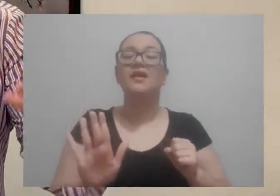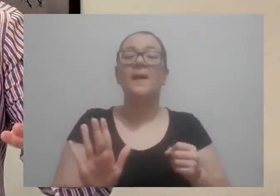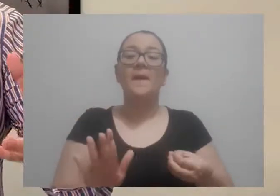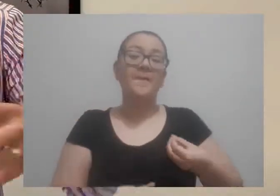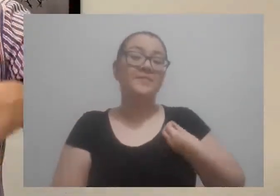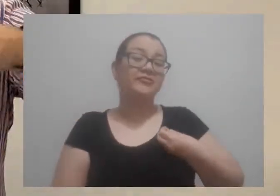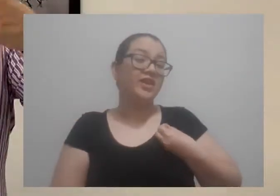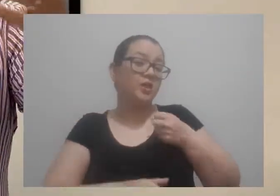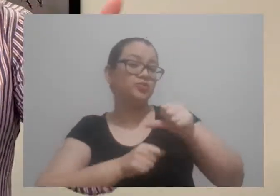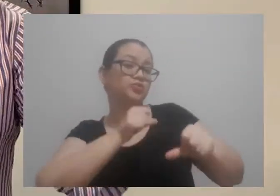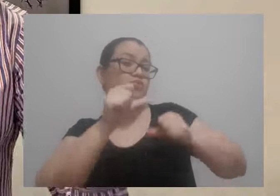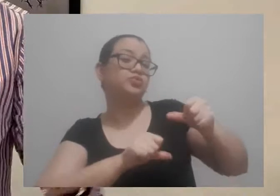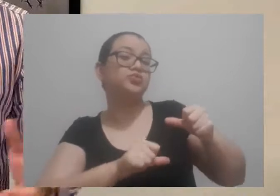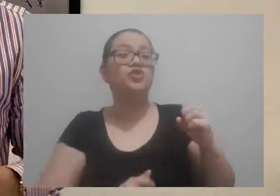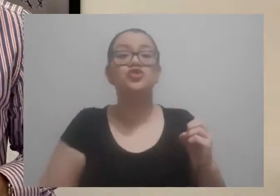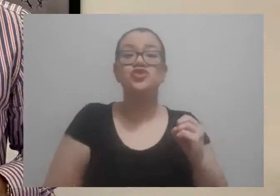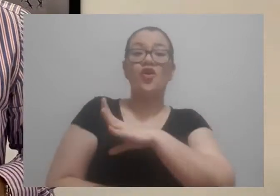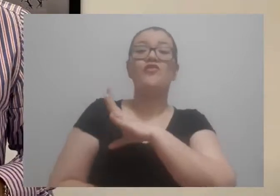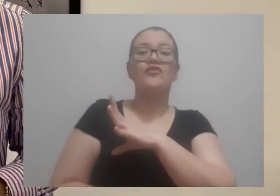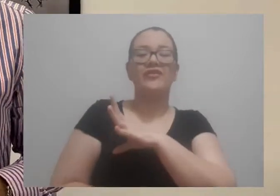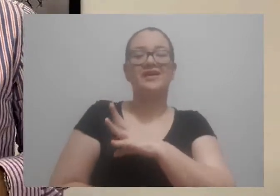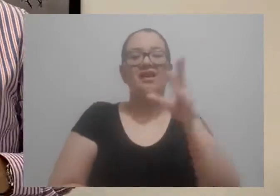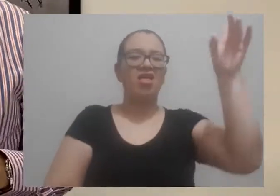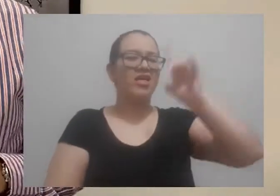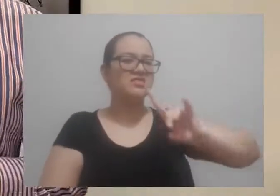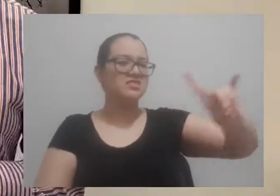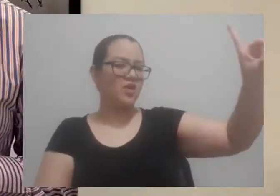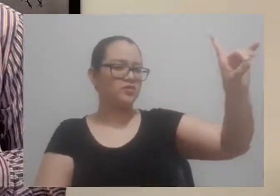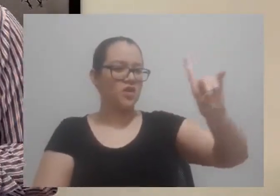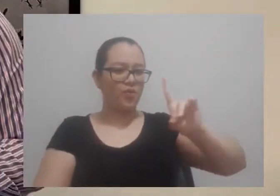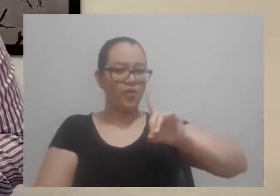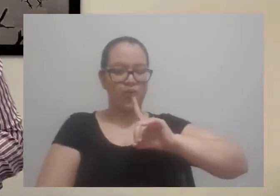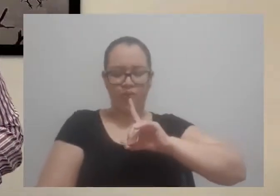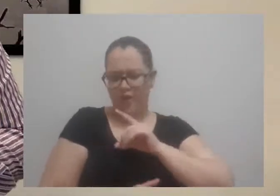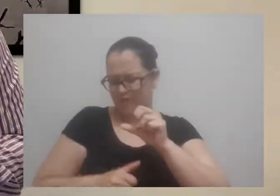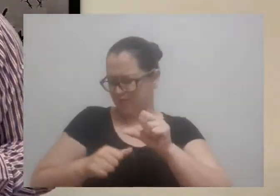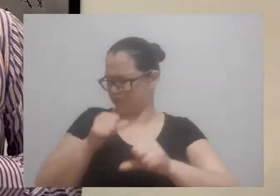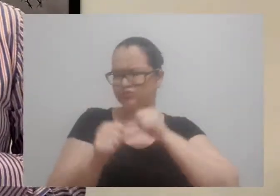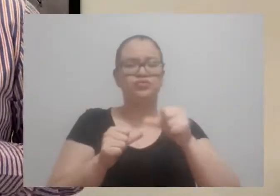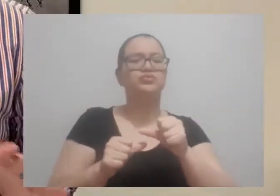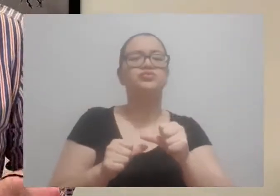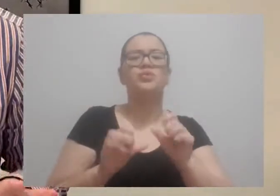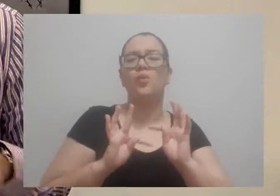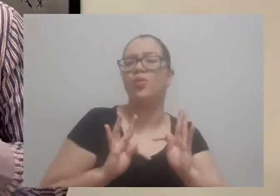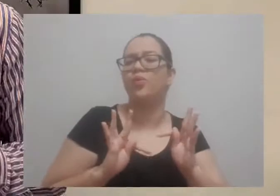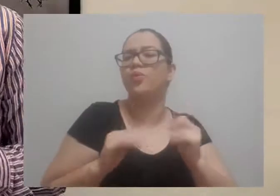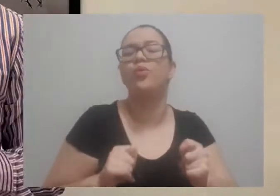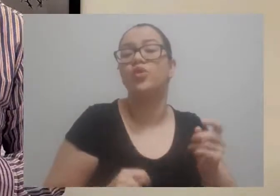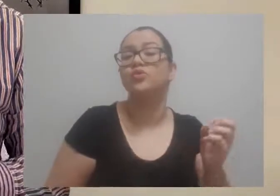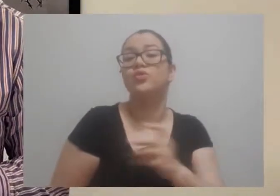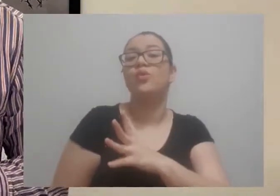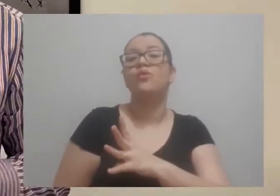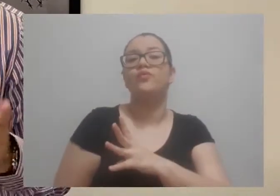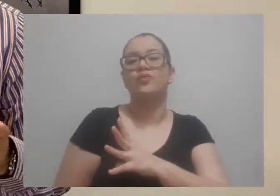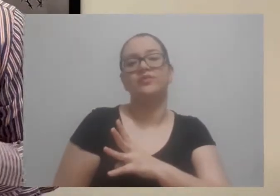uma nova natureza, de alguém que nasceu de novo. Portanto, diante de tudo isso, nós não temos liberdade nenhuma para nos